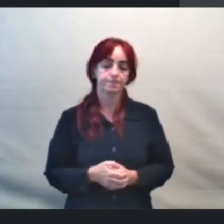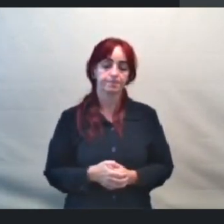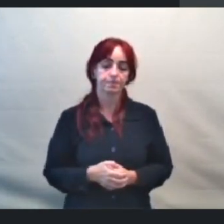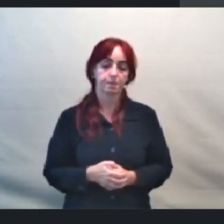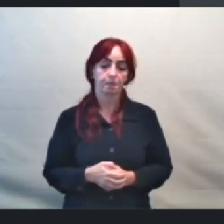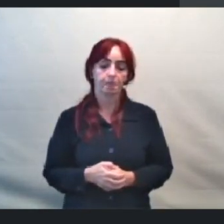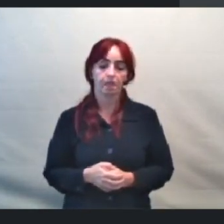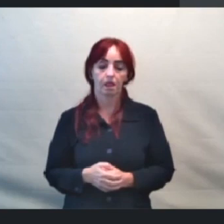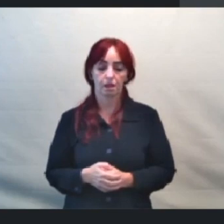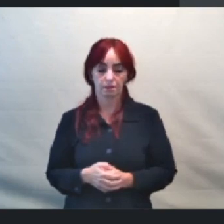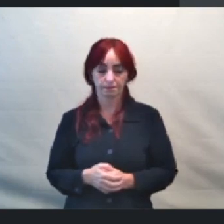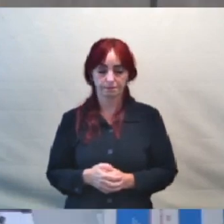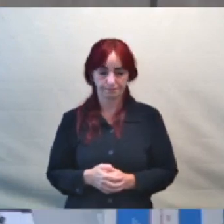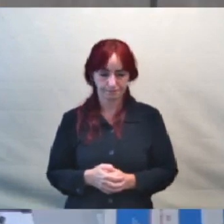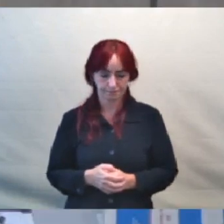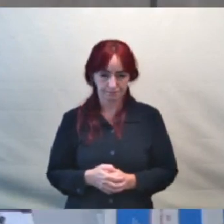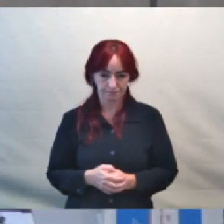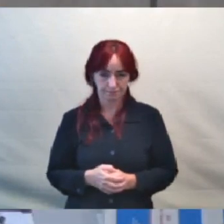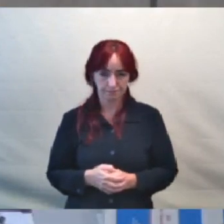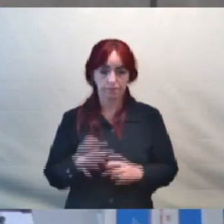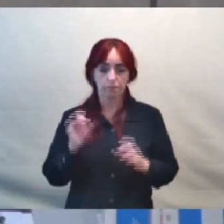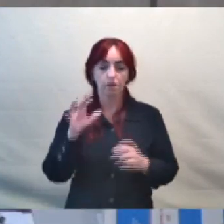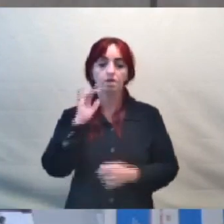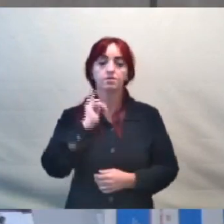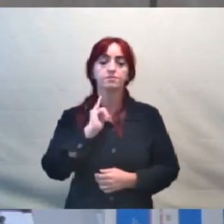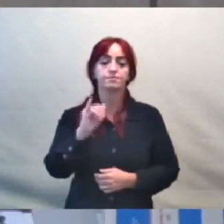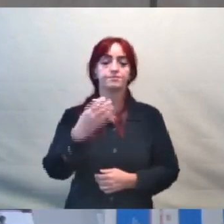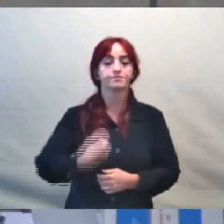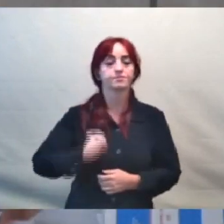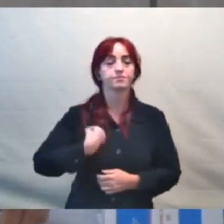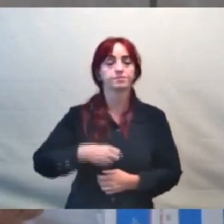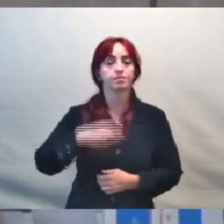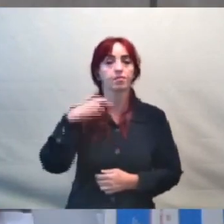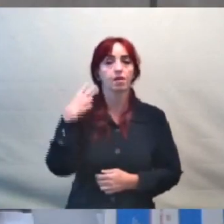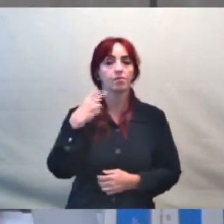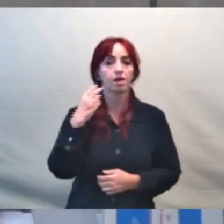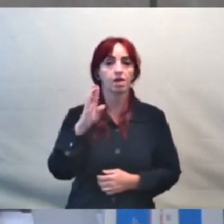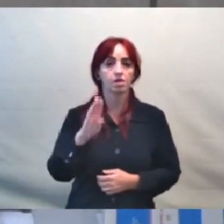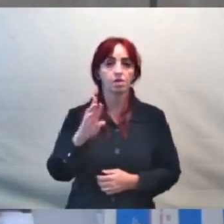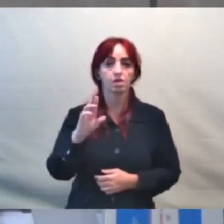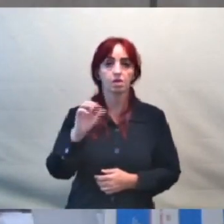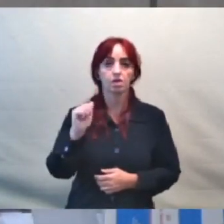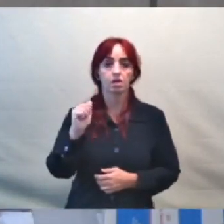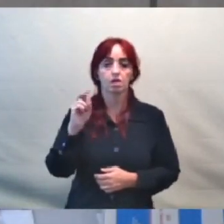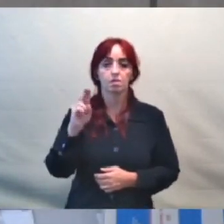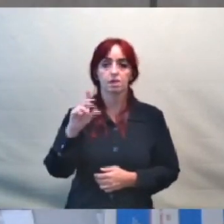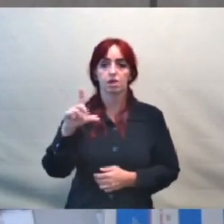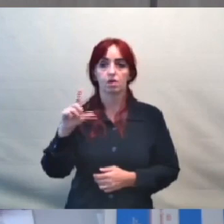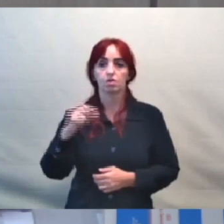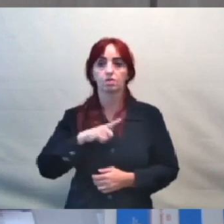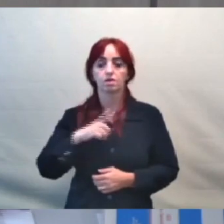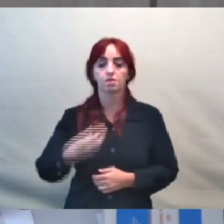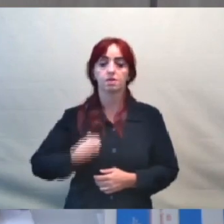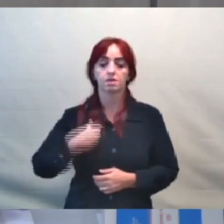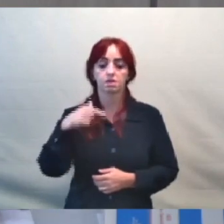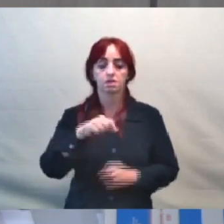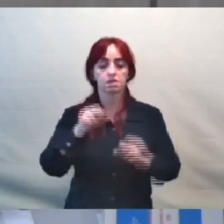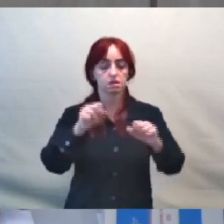apresentada no cadastro escolar. Muito obrigada. Deixa eu só anunciar a presença do nosso querido vereador Braulio Lara, que está presente nessa audiência, que eu acredito que ele também